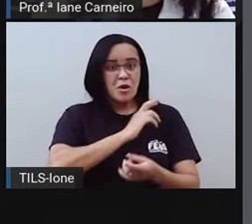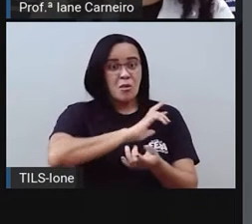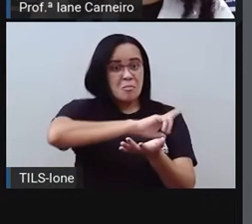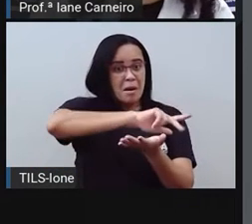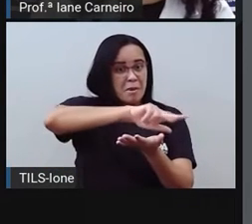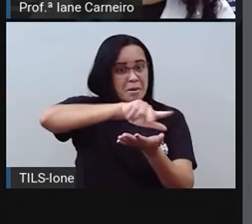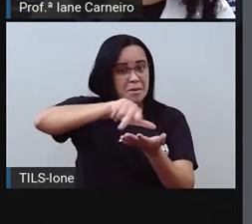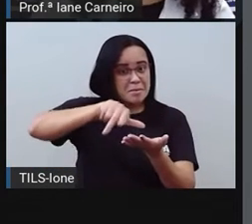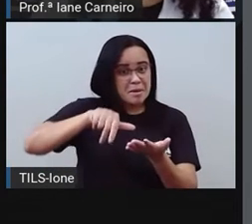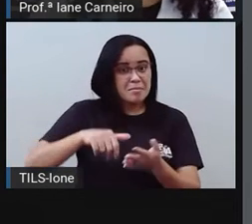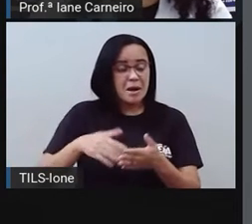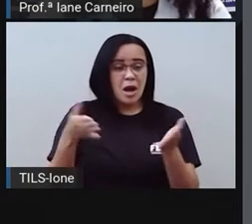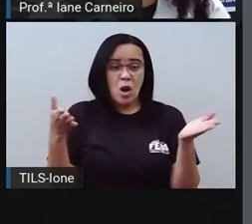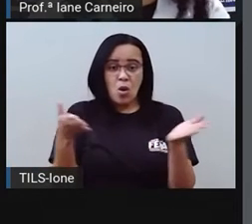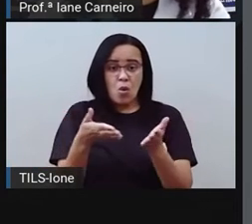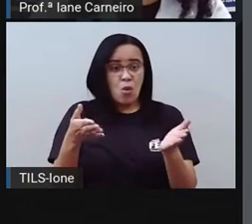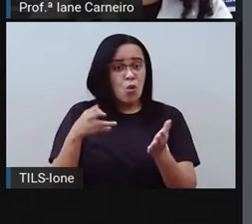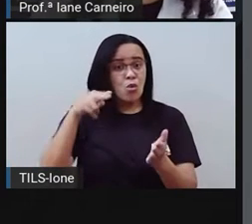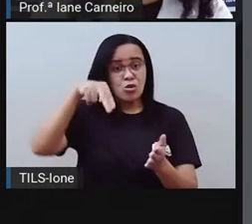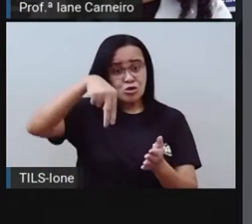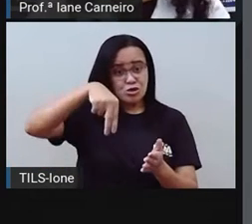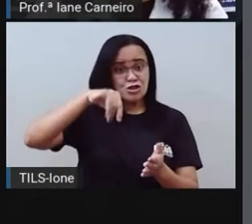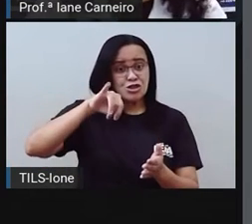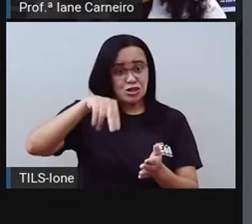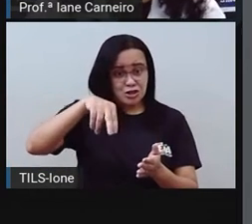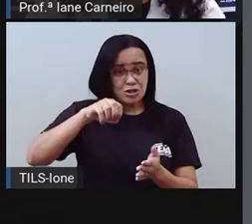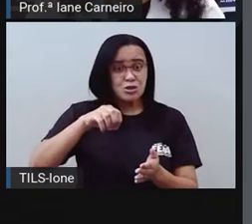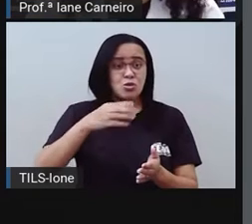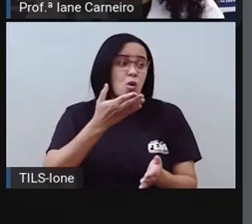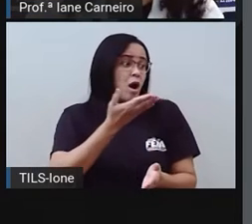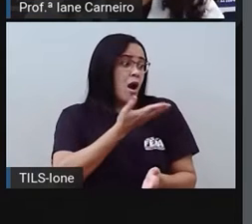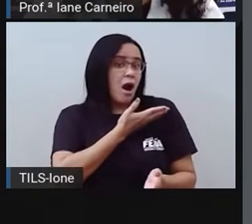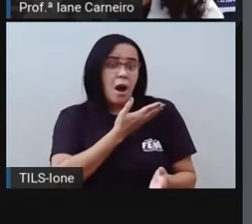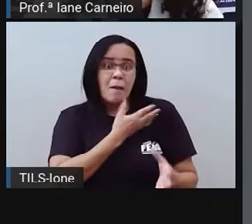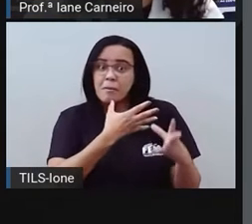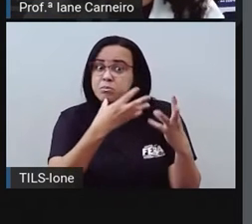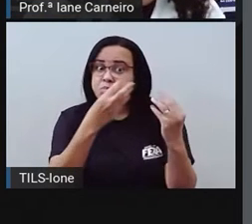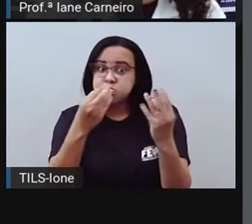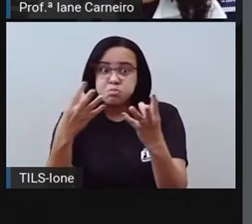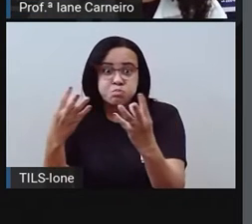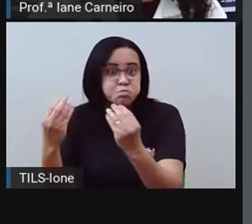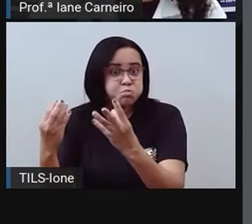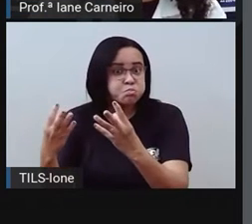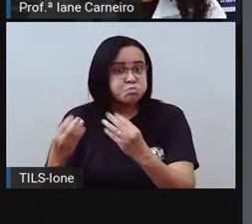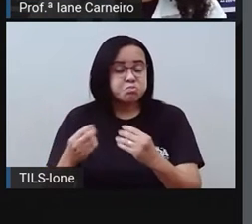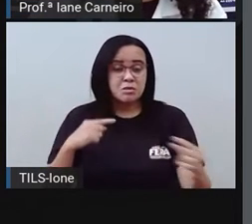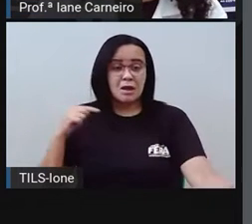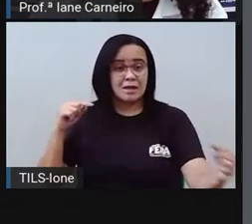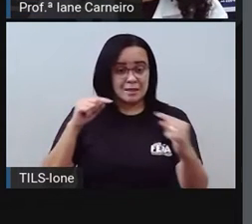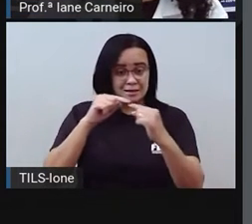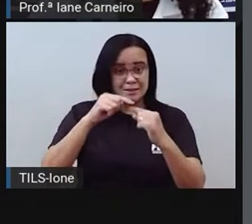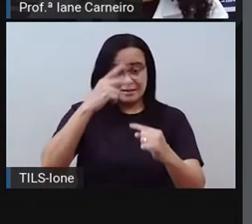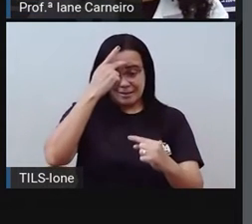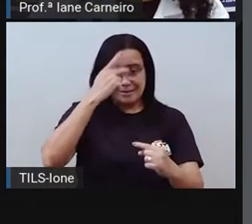Nino hoje é um cara cheio de grandes amigos, incluindo ele mesmo.